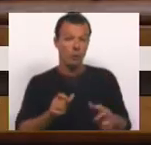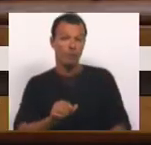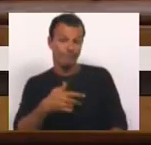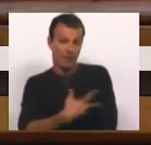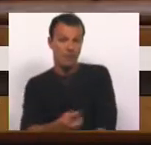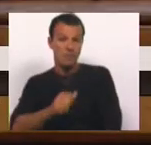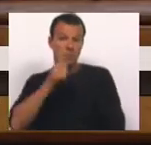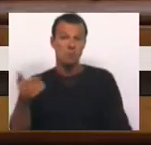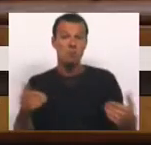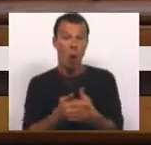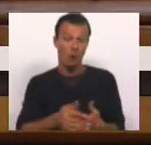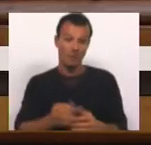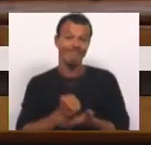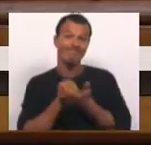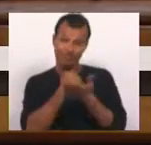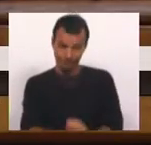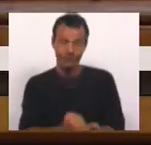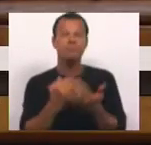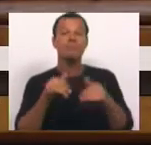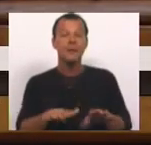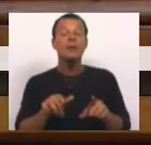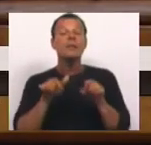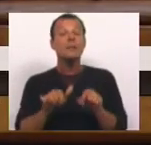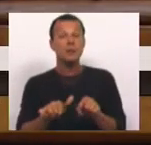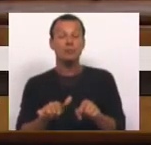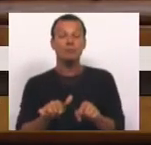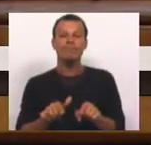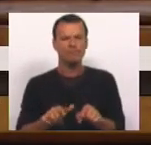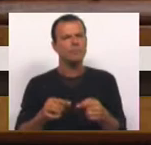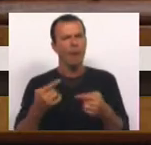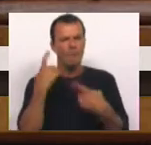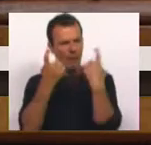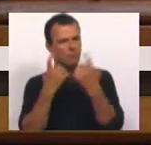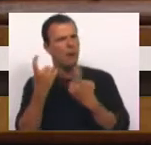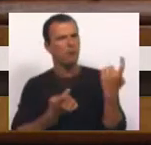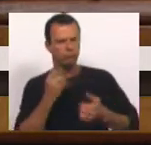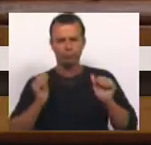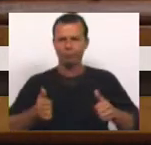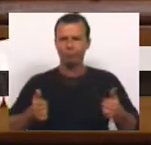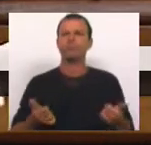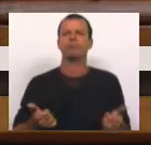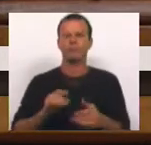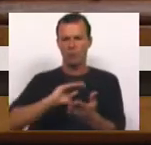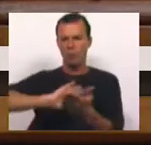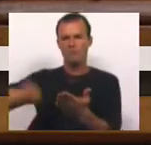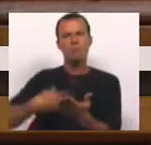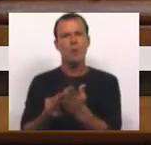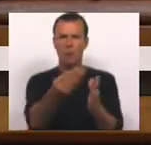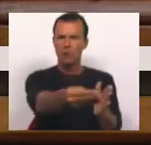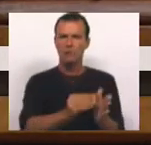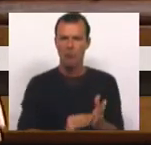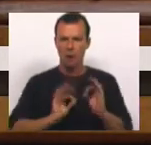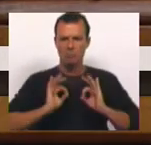sob condições muito restritas e específicas, está, pois, devidamente ponderado como proposta e contributo para o